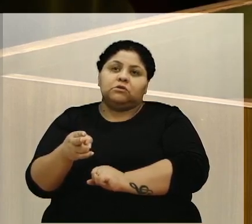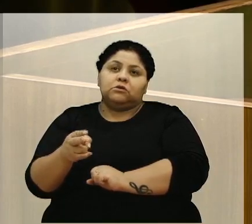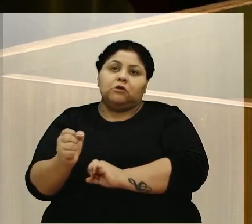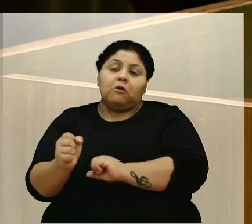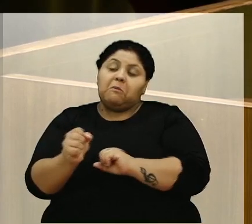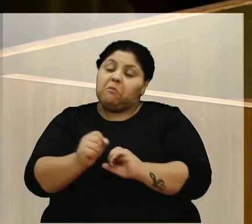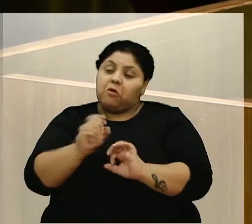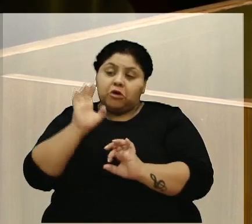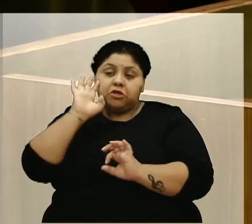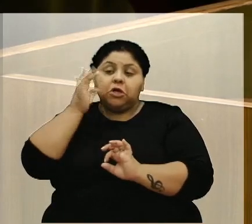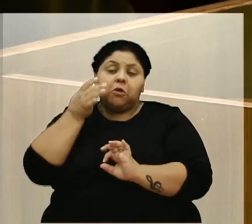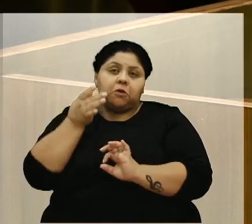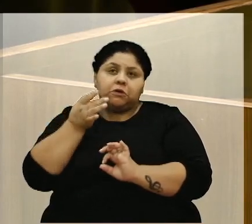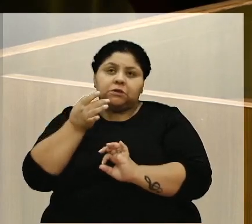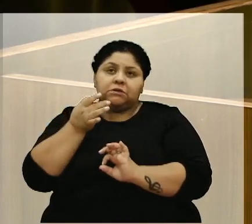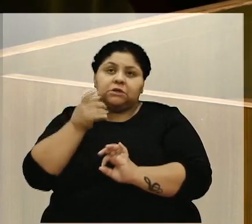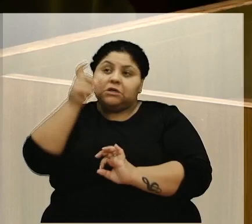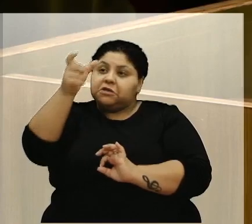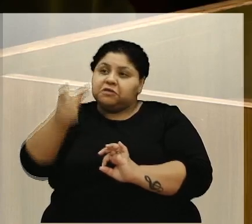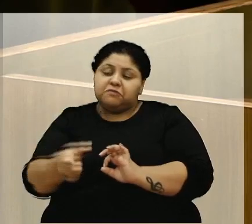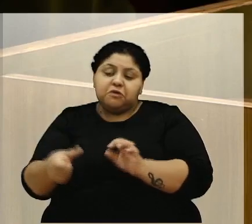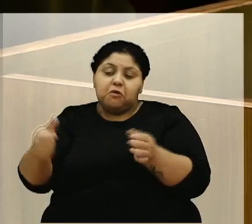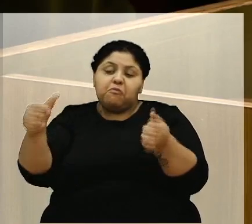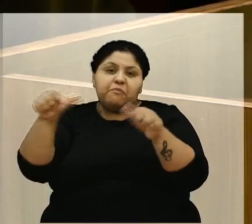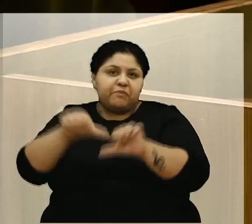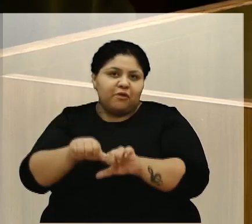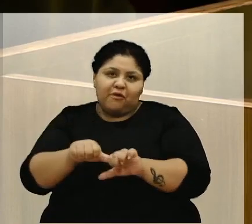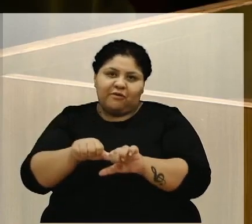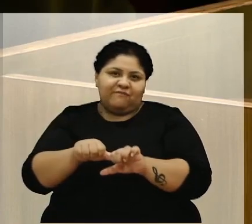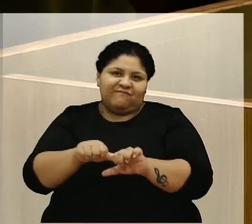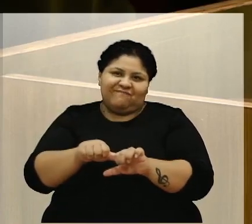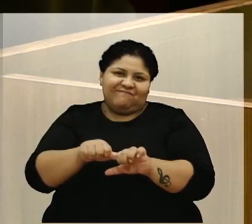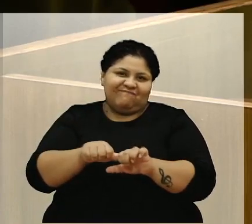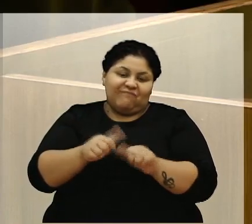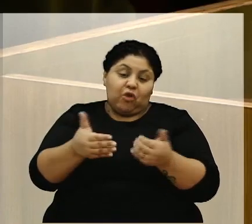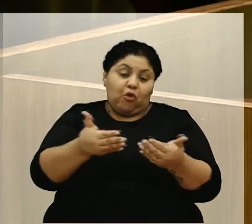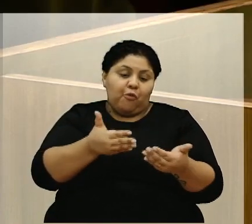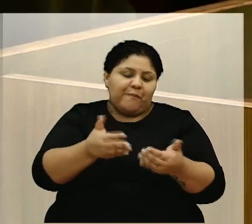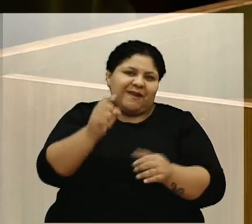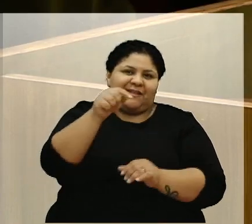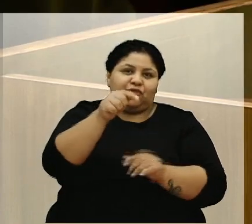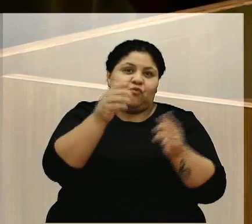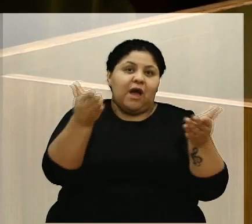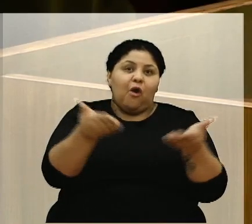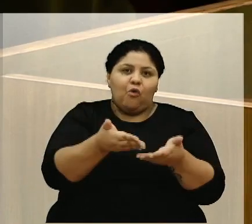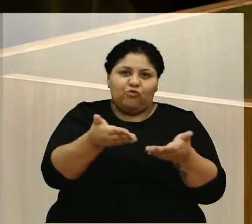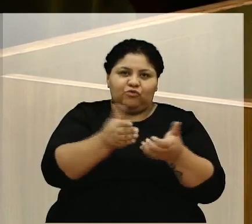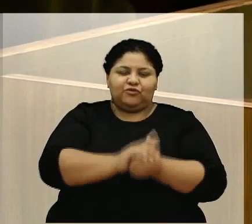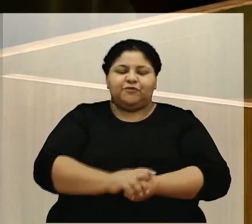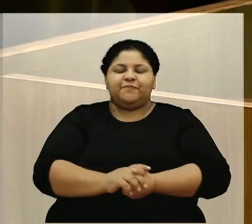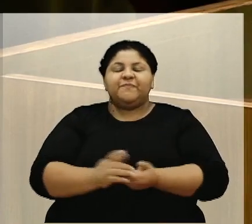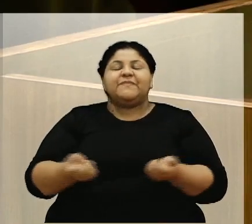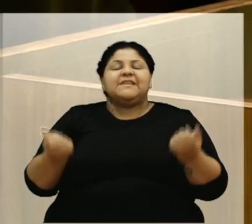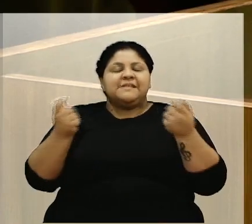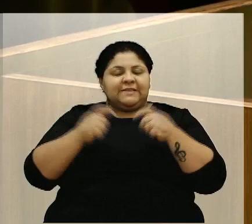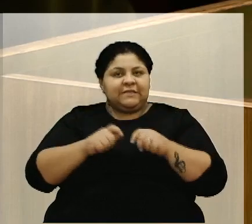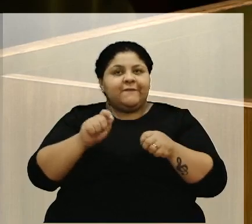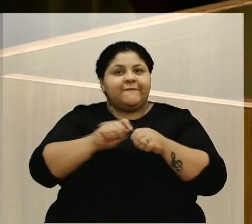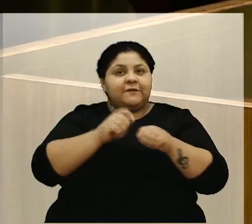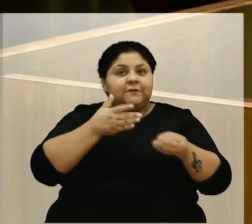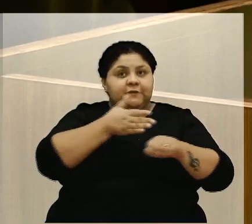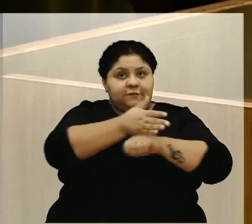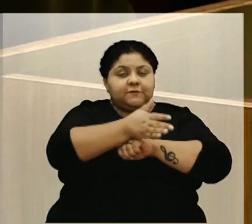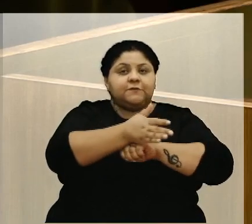ficarem ainda pior do que se encontram. Então, esta necessidade deve estar fazendo parte